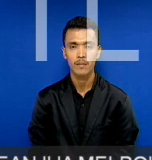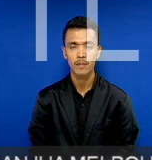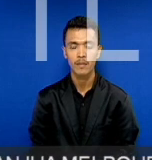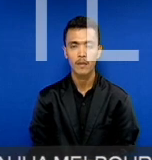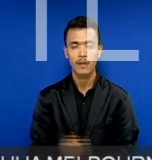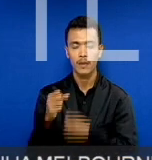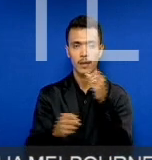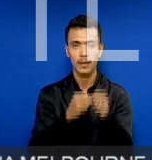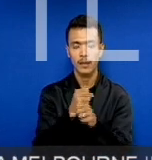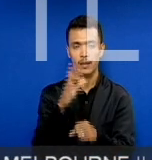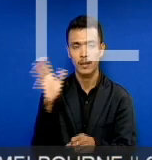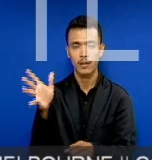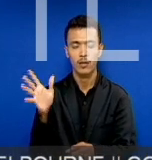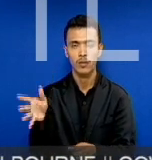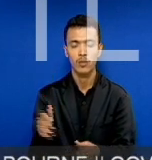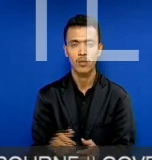50 anos